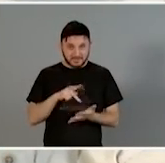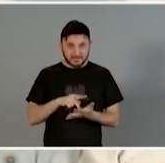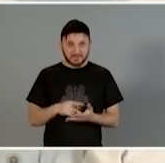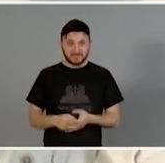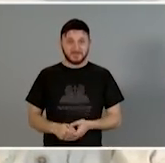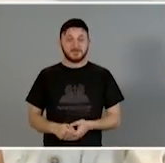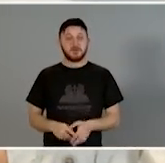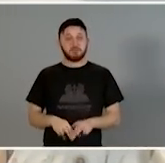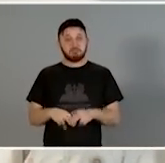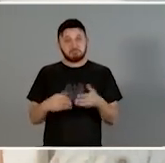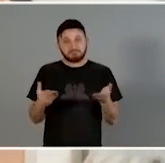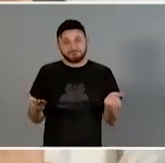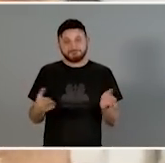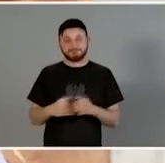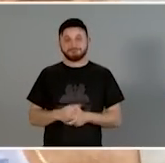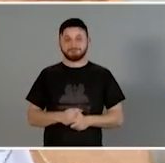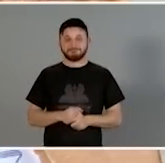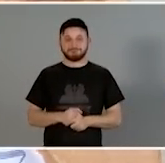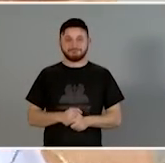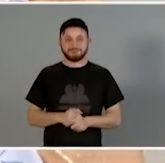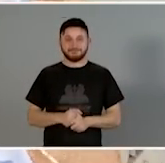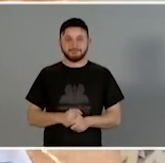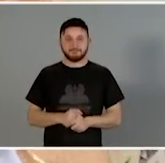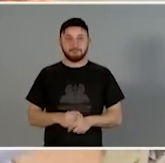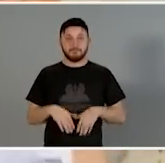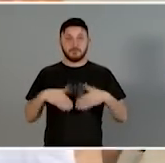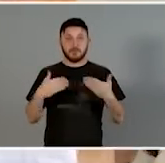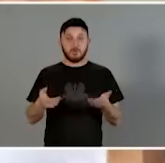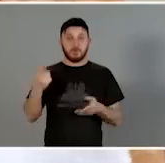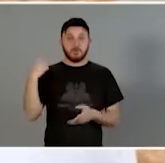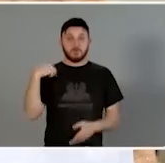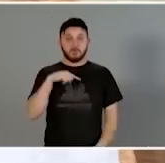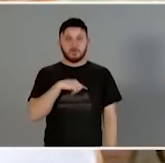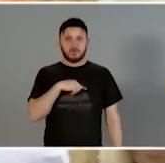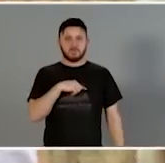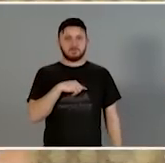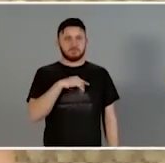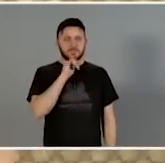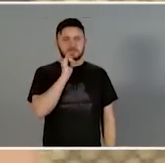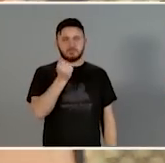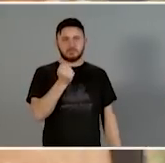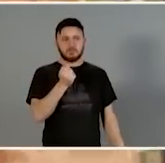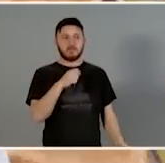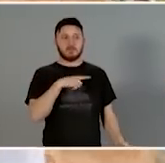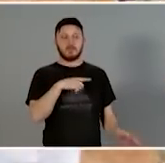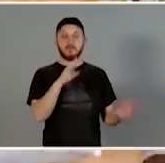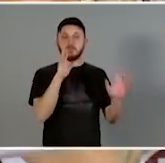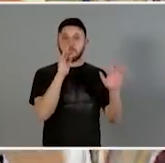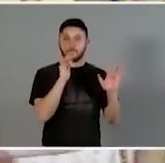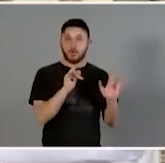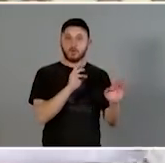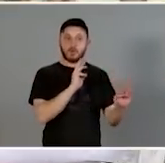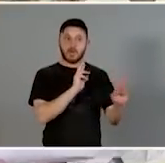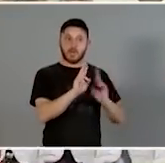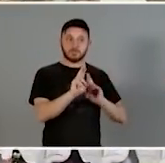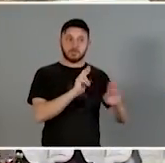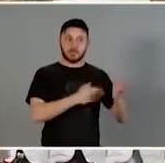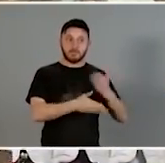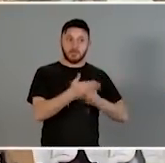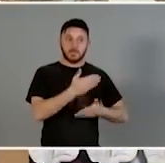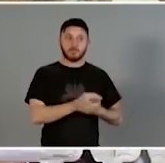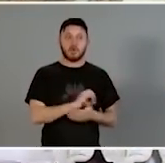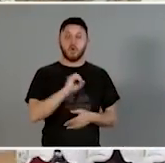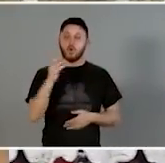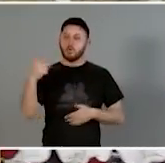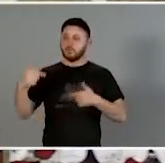Pois é. Quando a gente sai de uma relação, ou quando você se frustra no